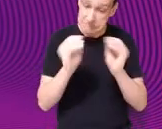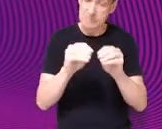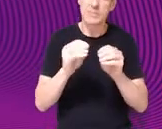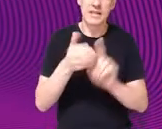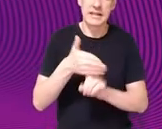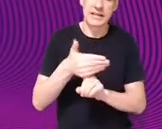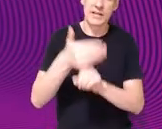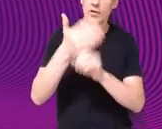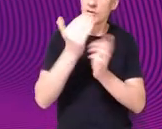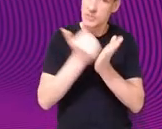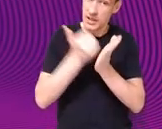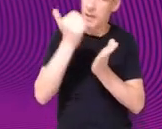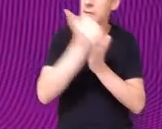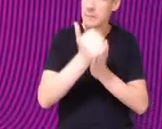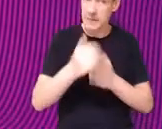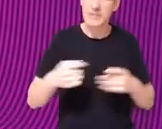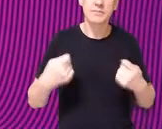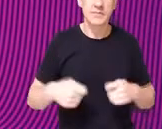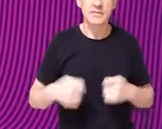Aí o Pedro.